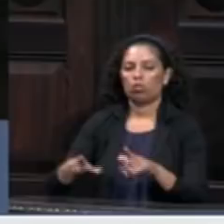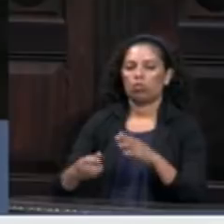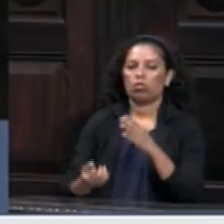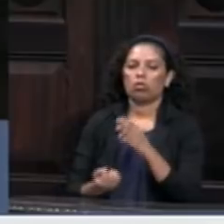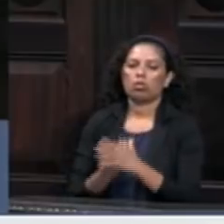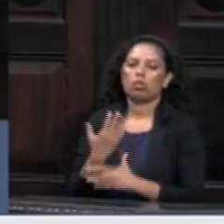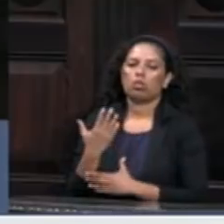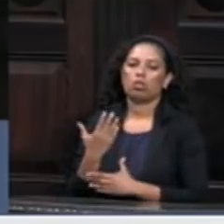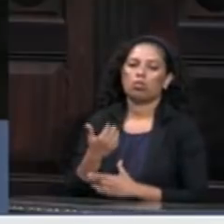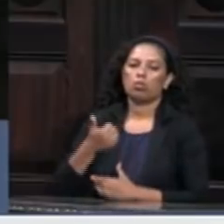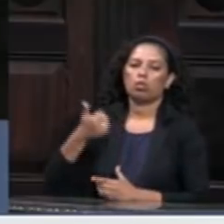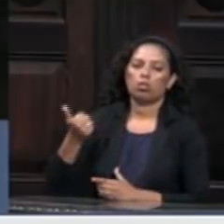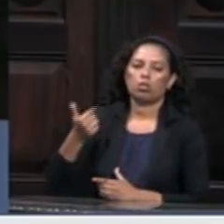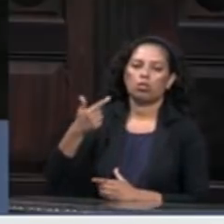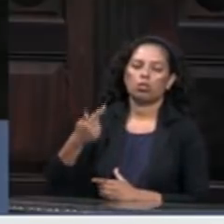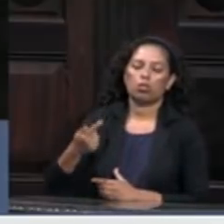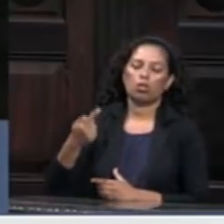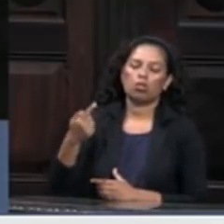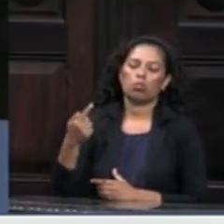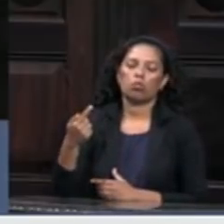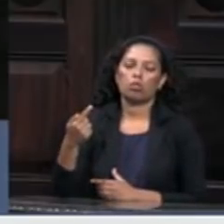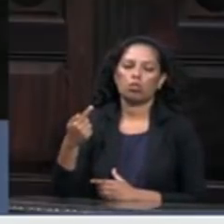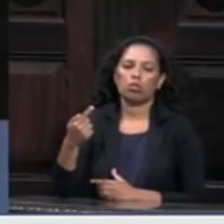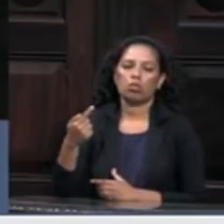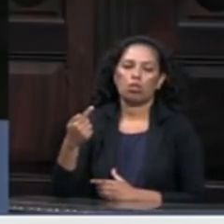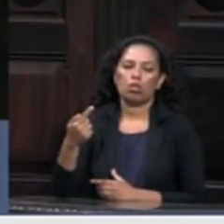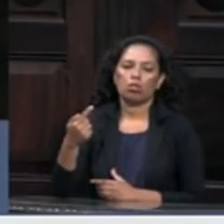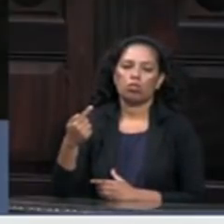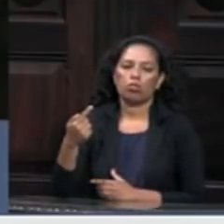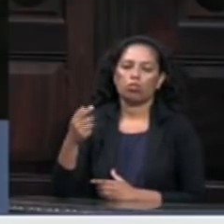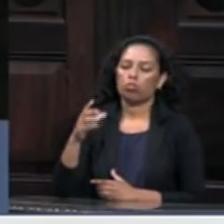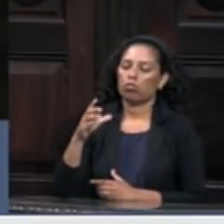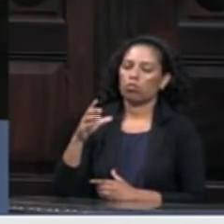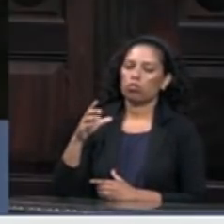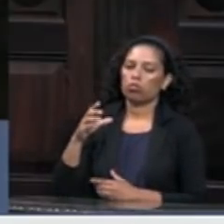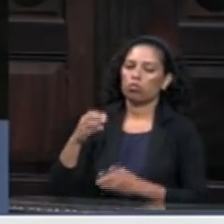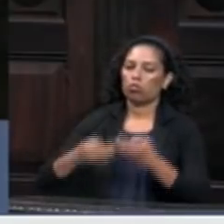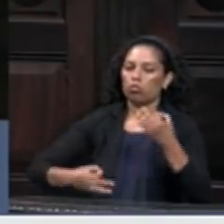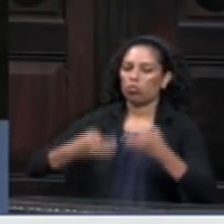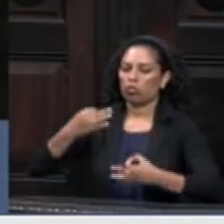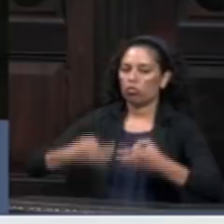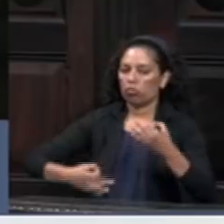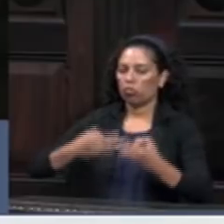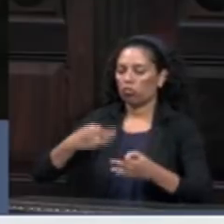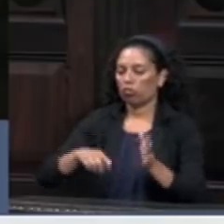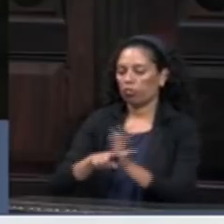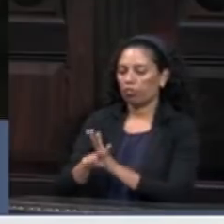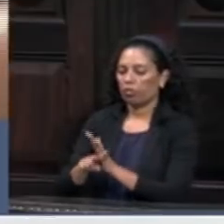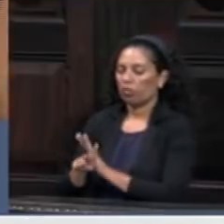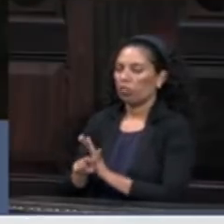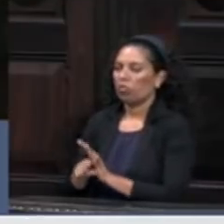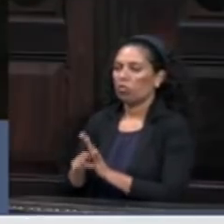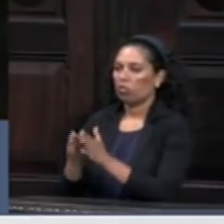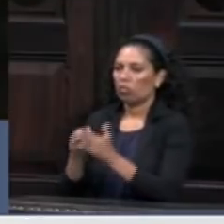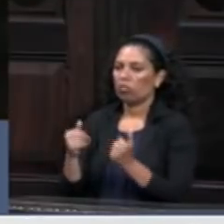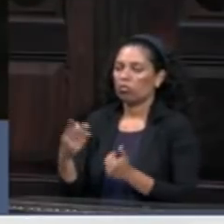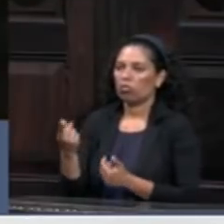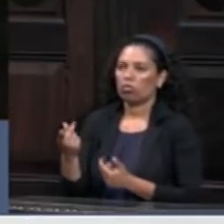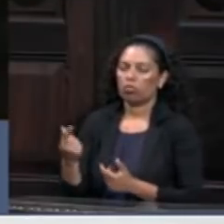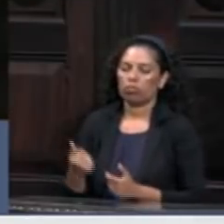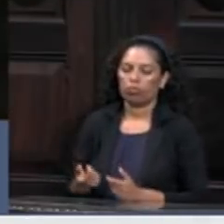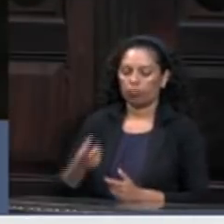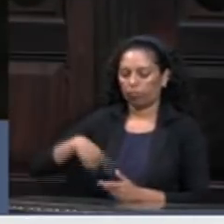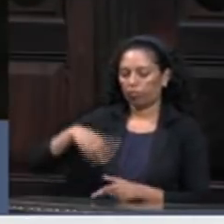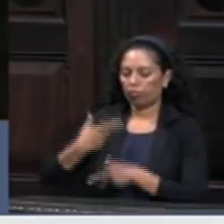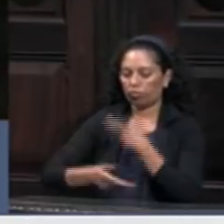criação da 17ª vara civil de cobrança de dívida ativa. E estou